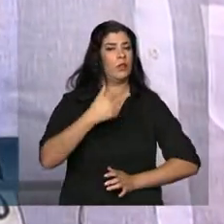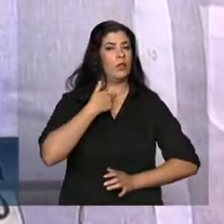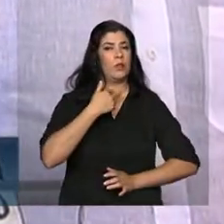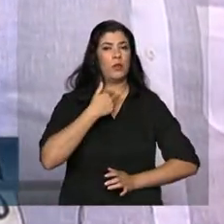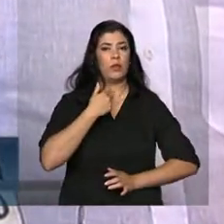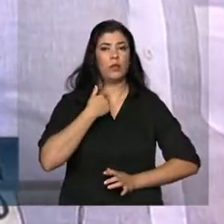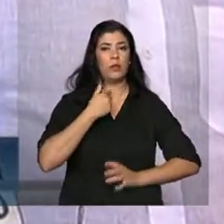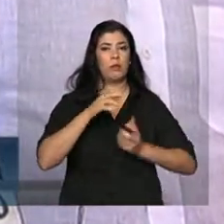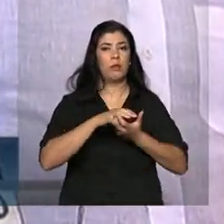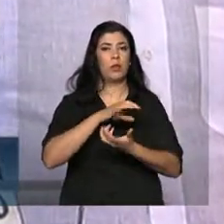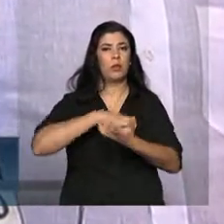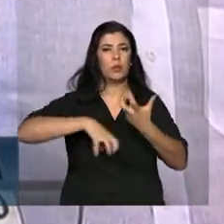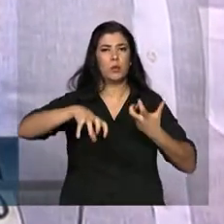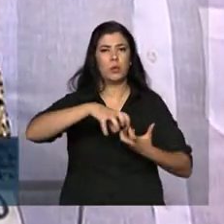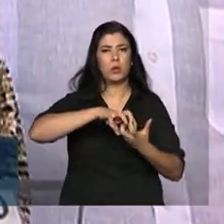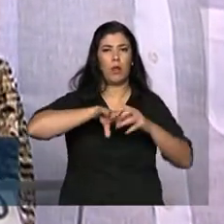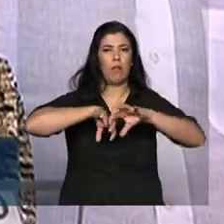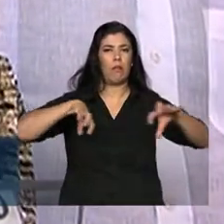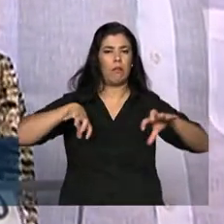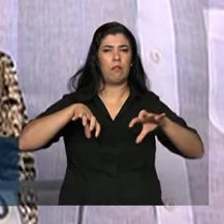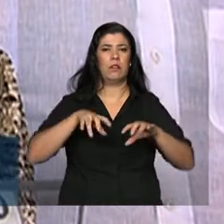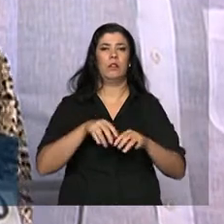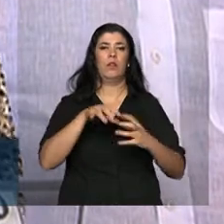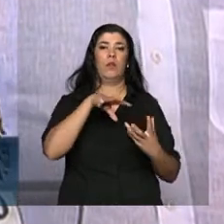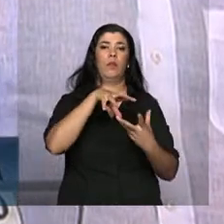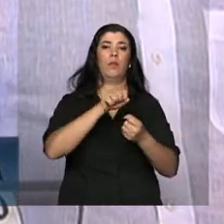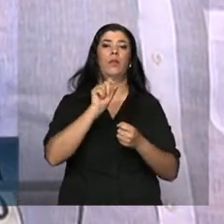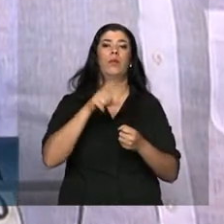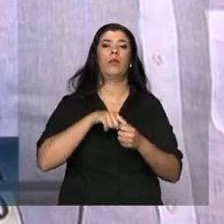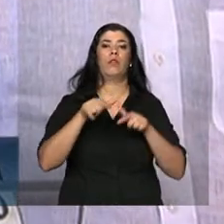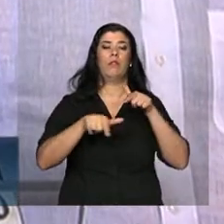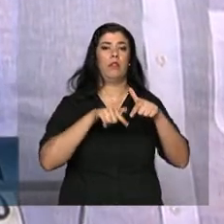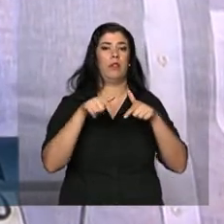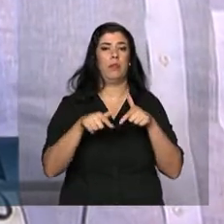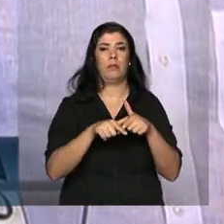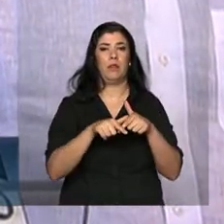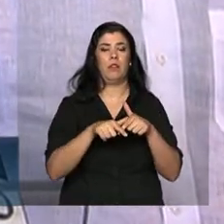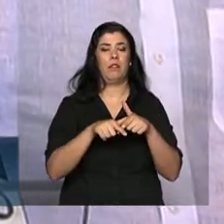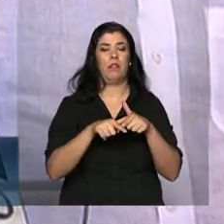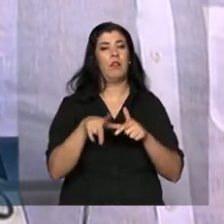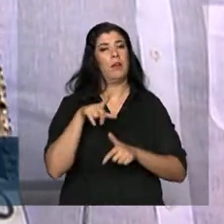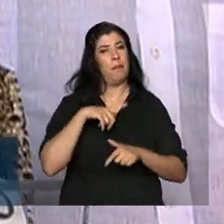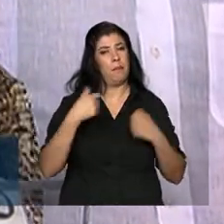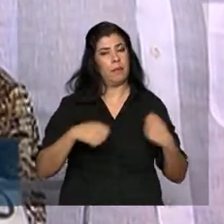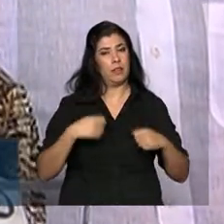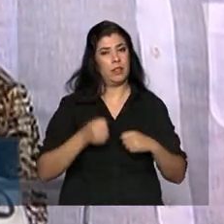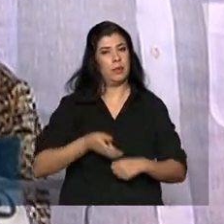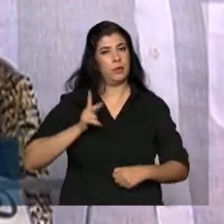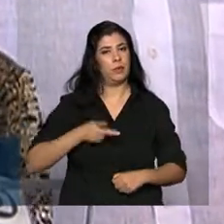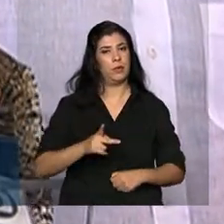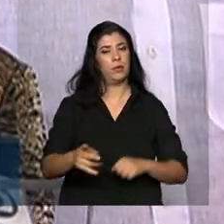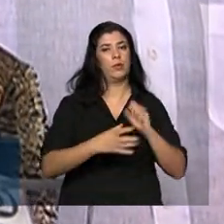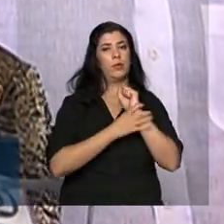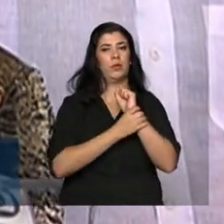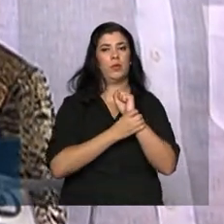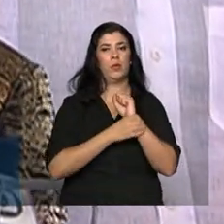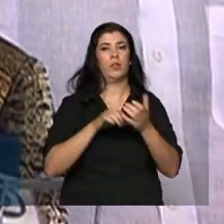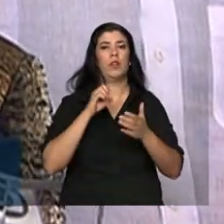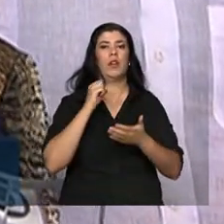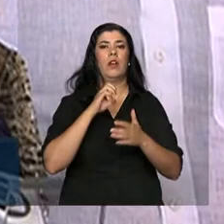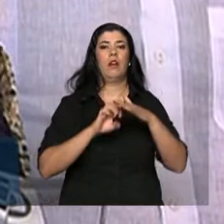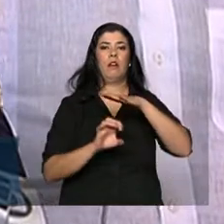desorganizar o mundo do trabalho e temos de garantir que as empresas que sejam